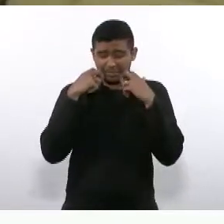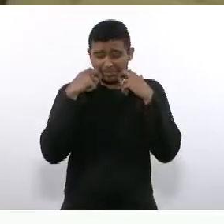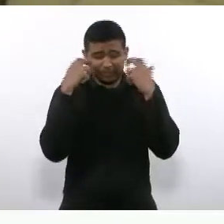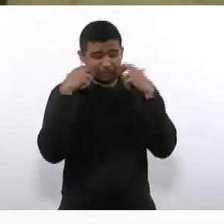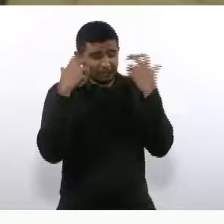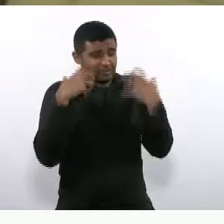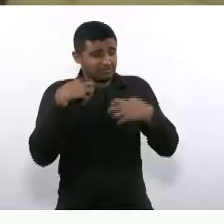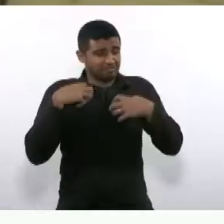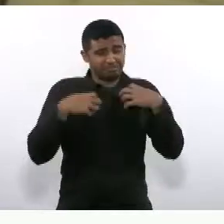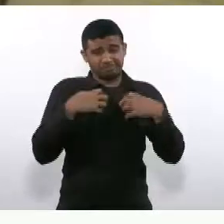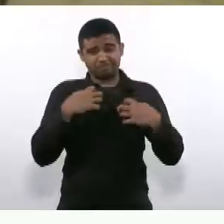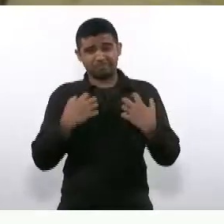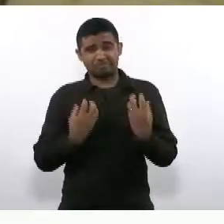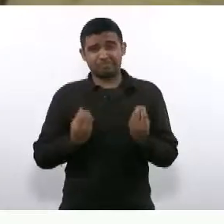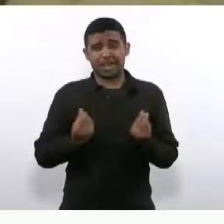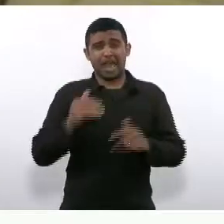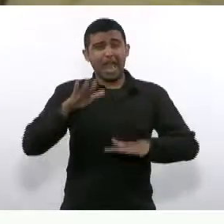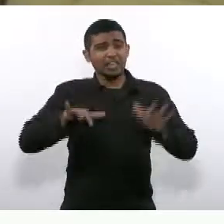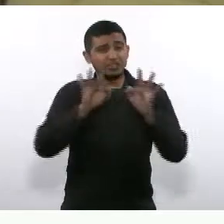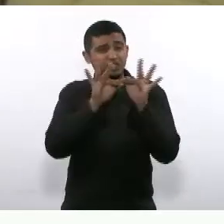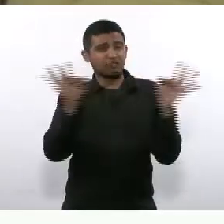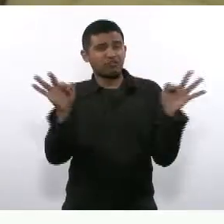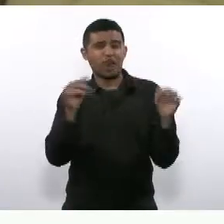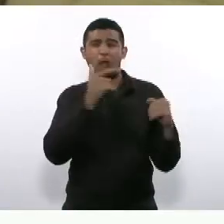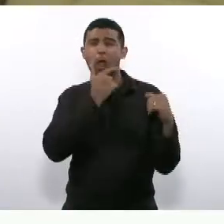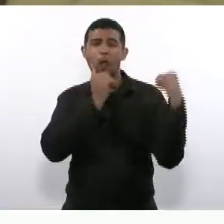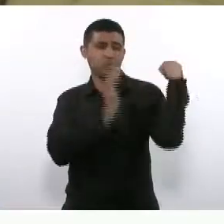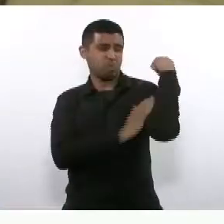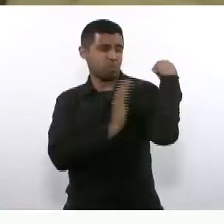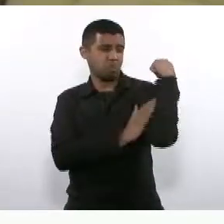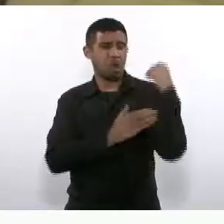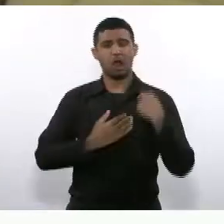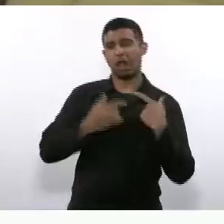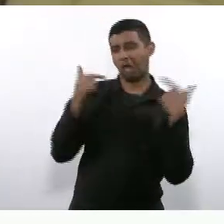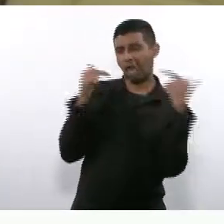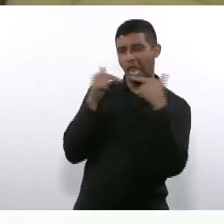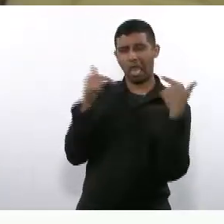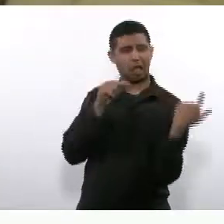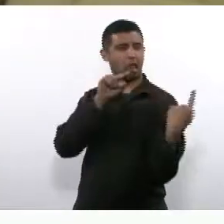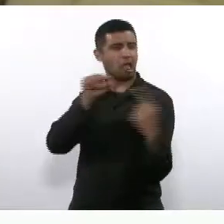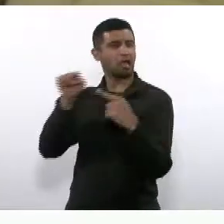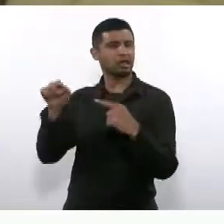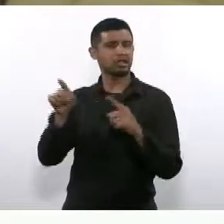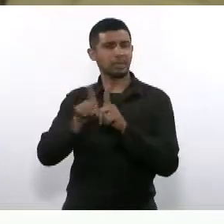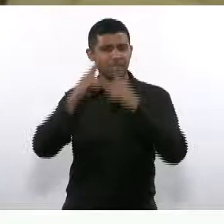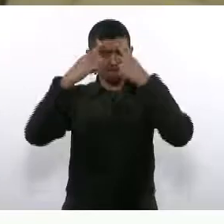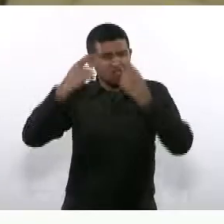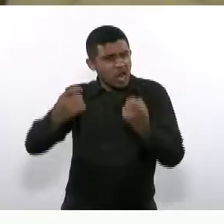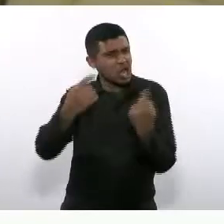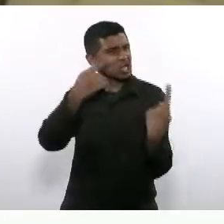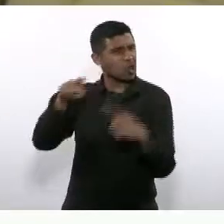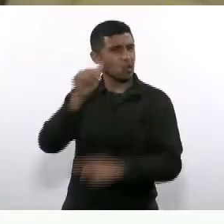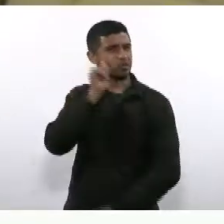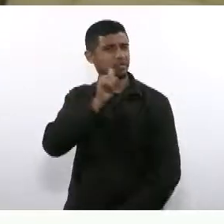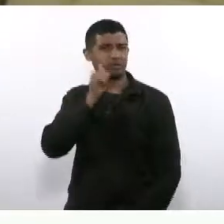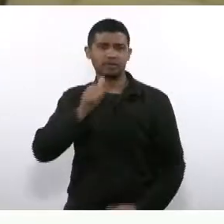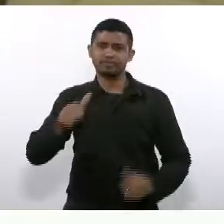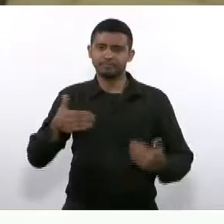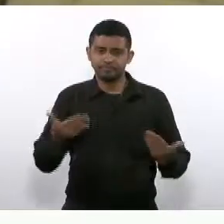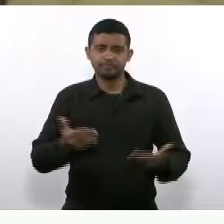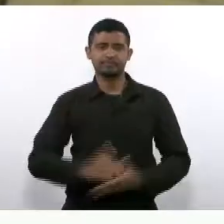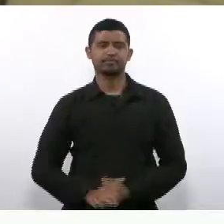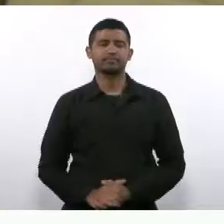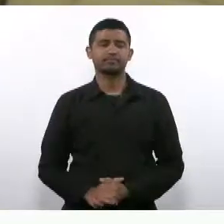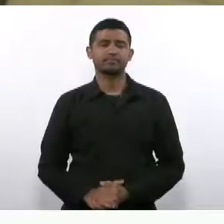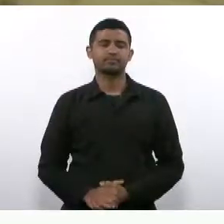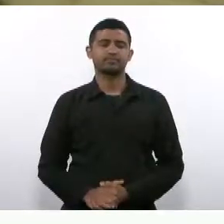né, frases sexistas, machistas e de extrema violência contra as mulheres. Então,